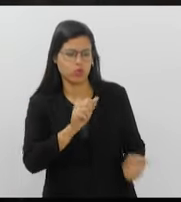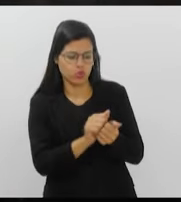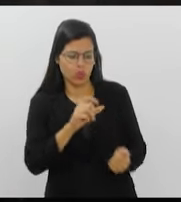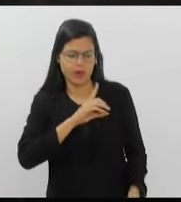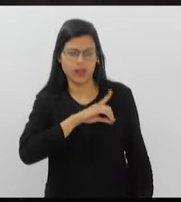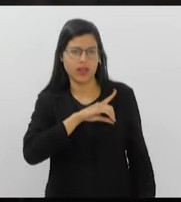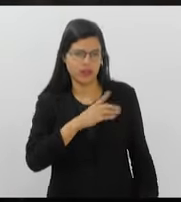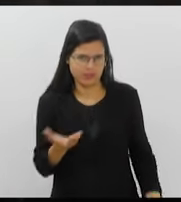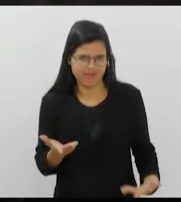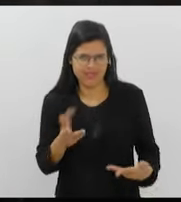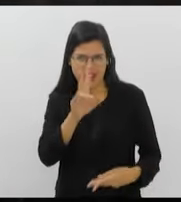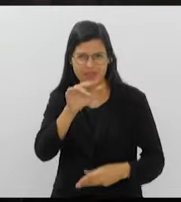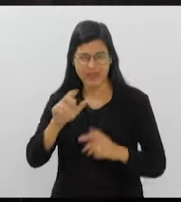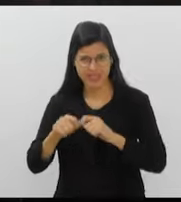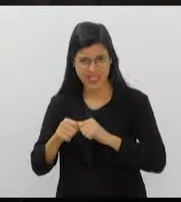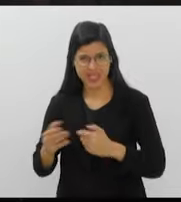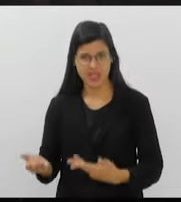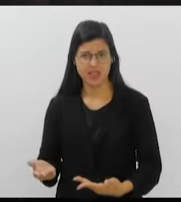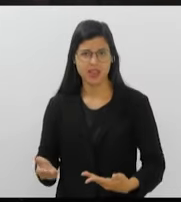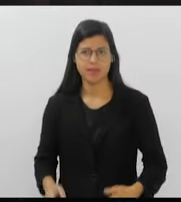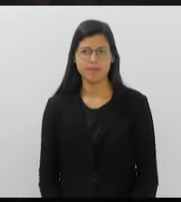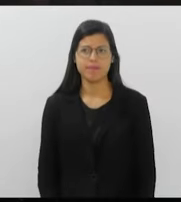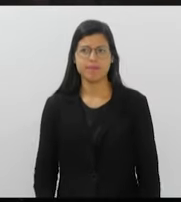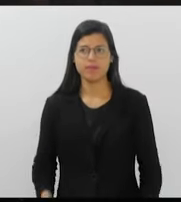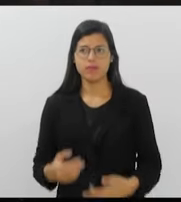bem claro aqui numa coisa muito importante, presidente.